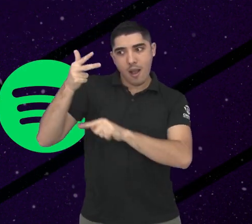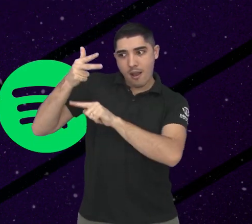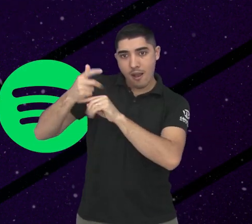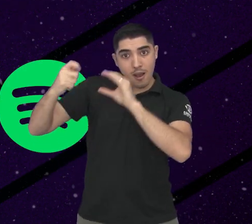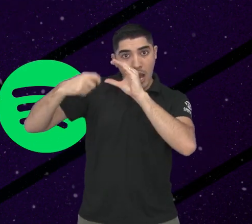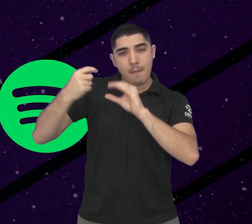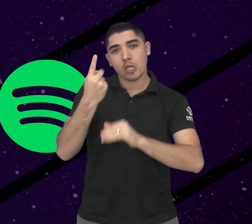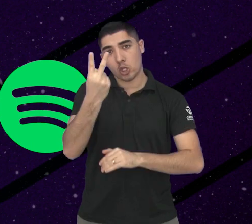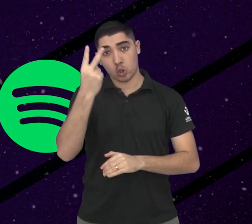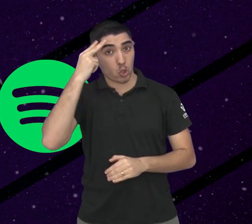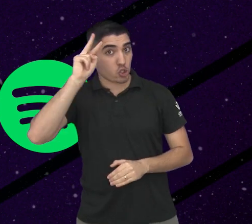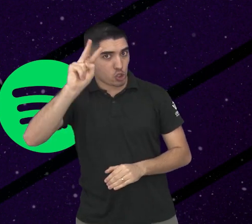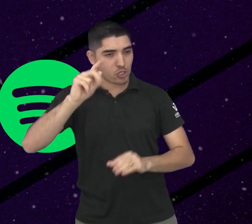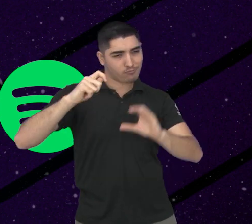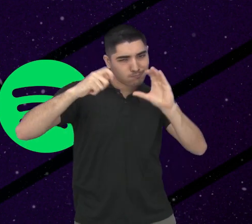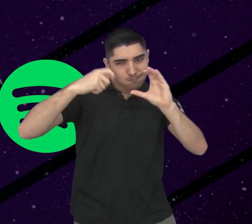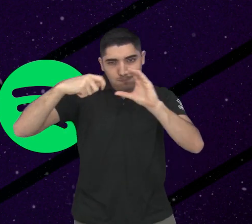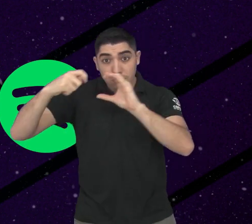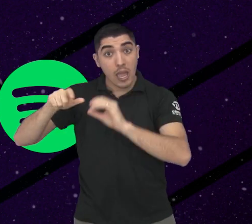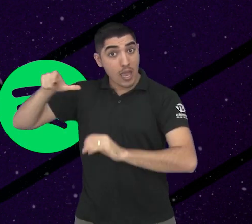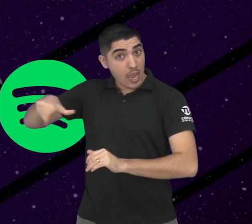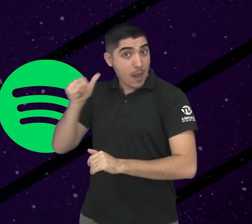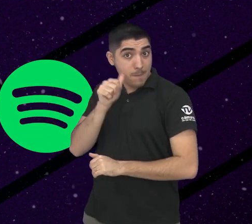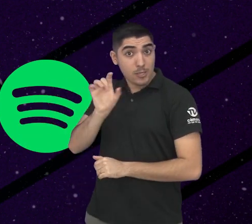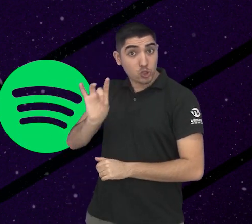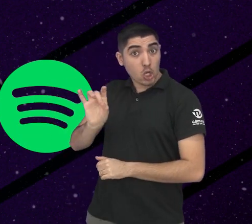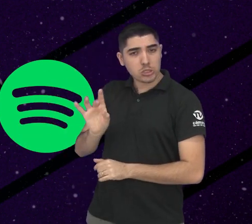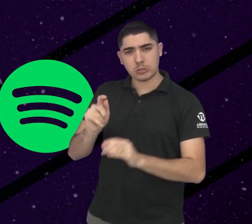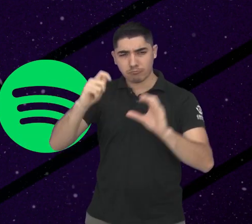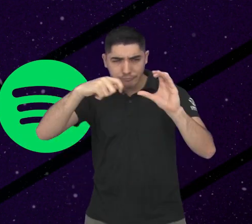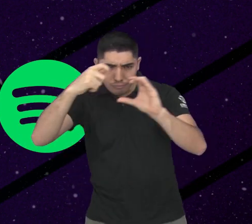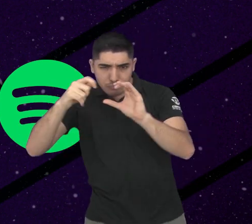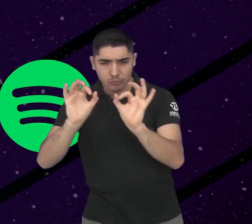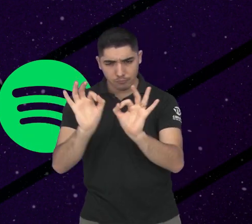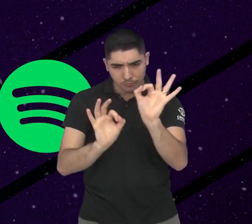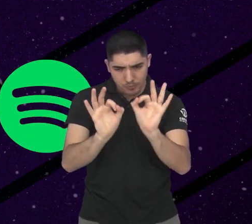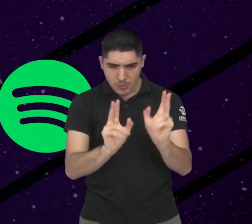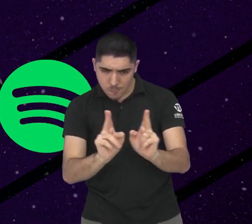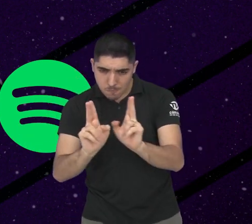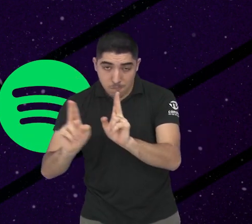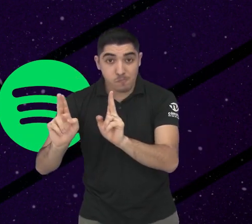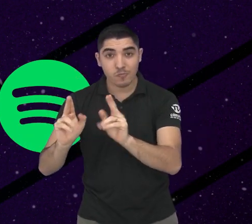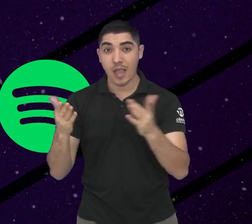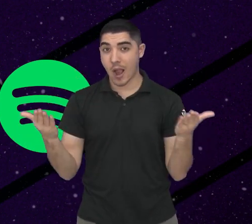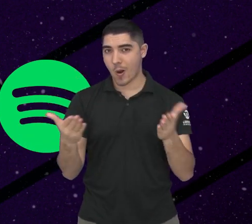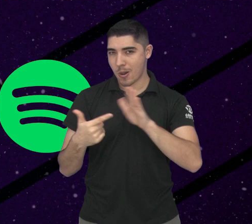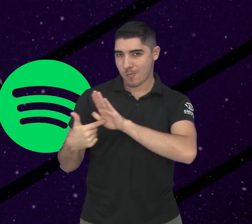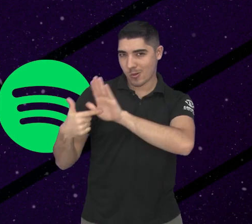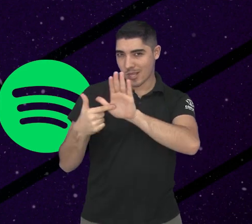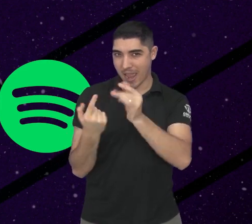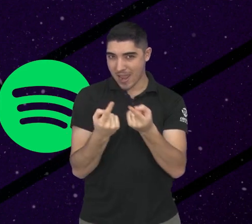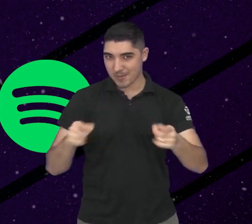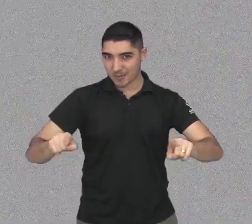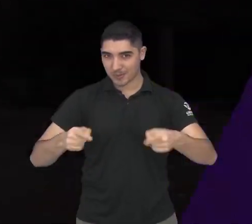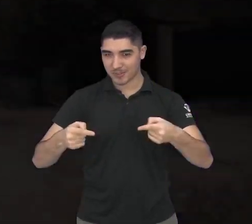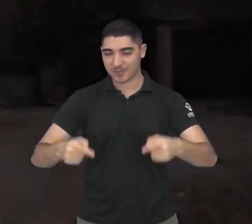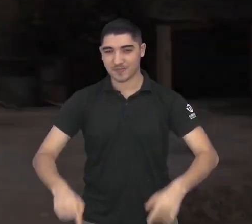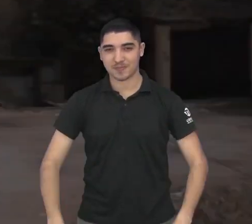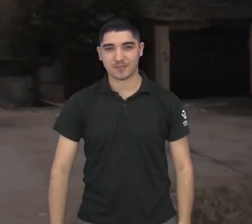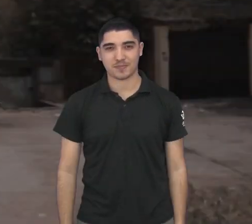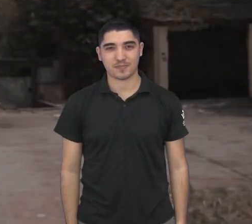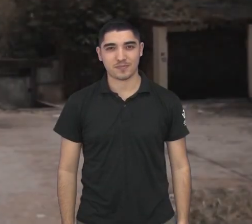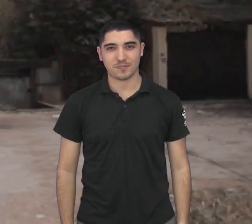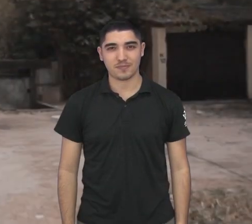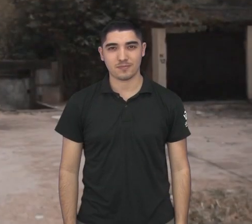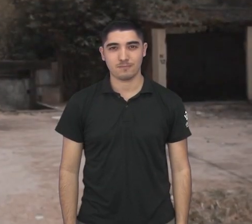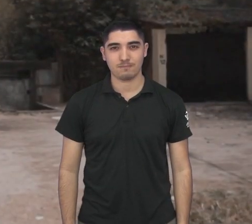diárias de gravação. E ela mesma gravou, dirigiu e editou tudo. Sobe o som de Quando Eu Morrer. Quando